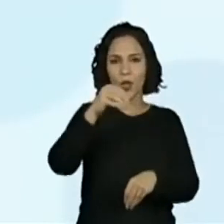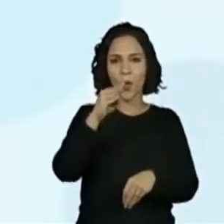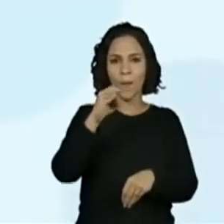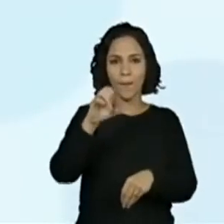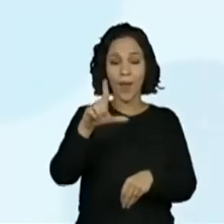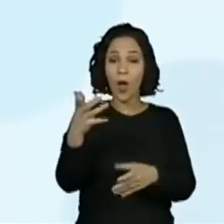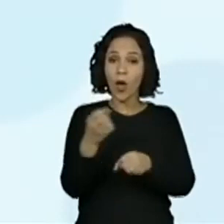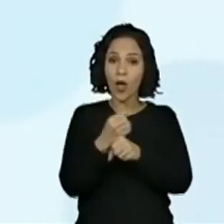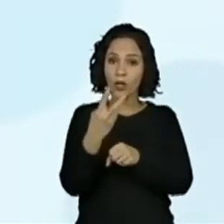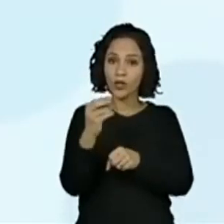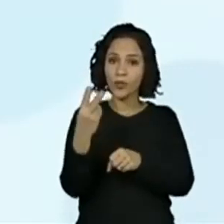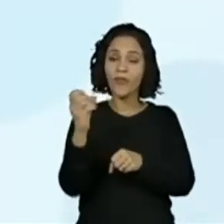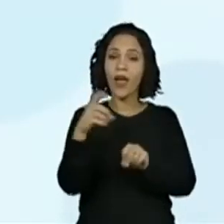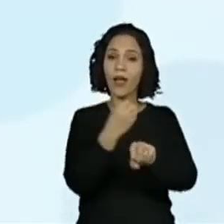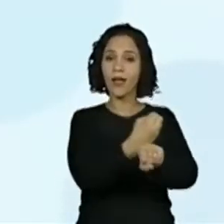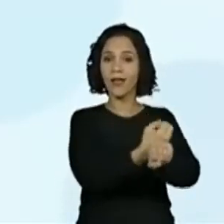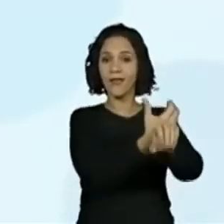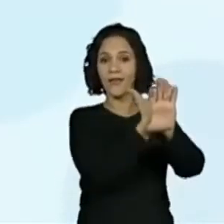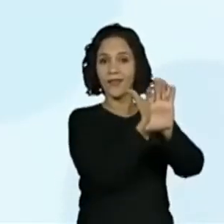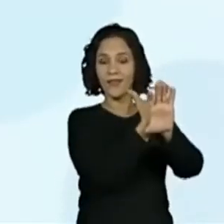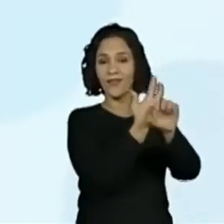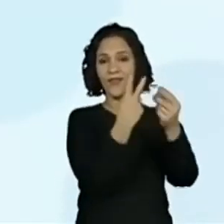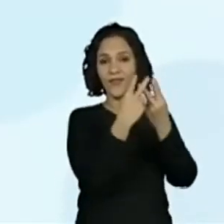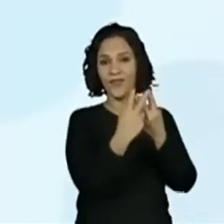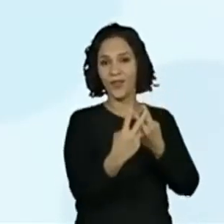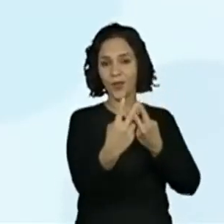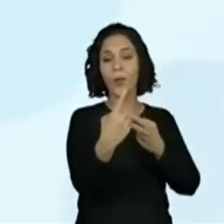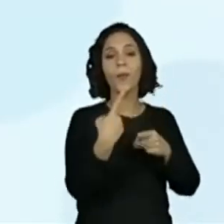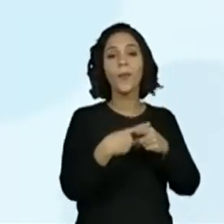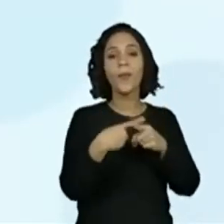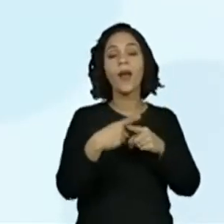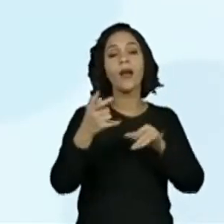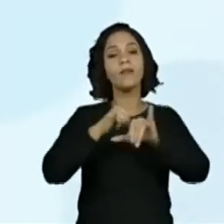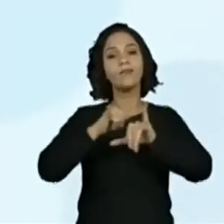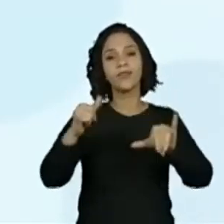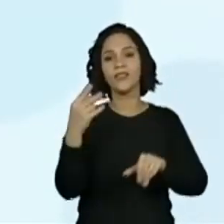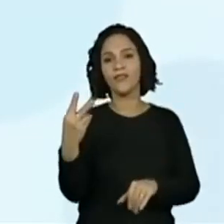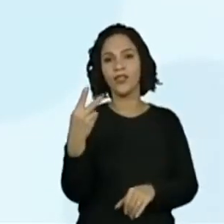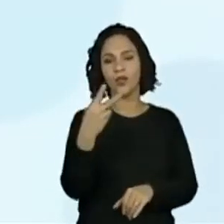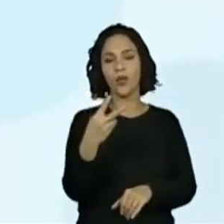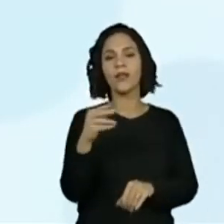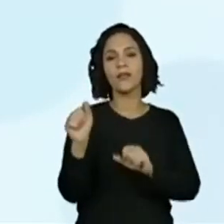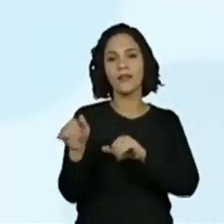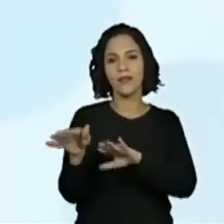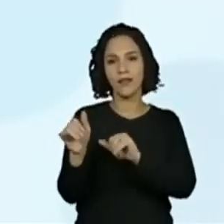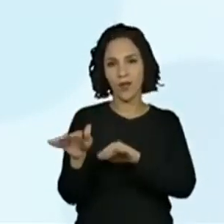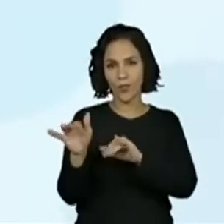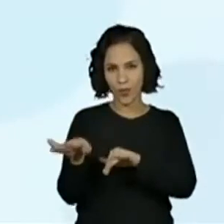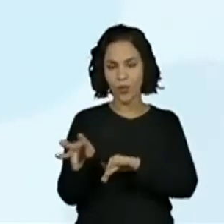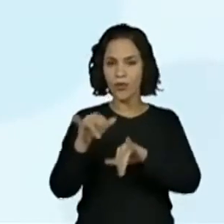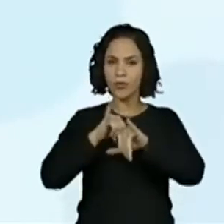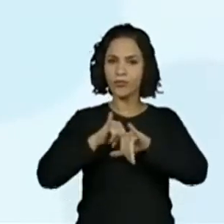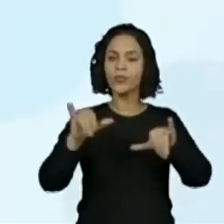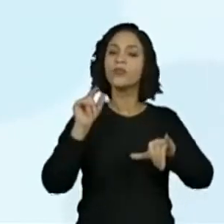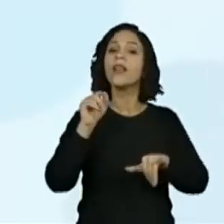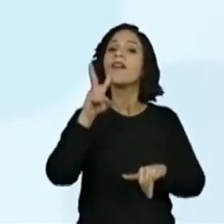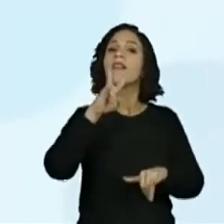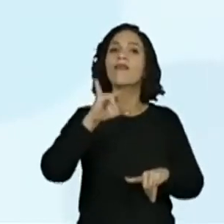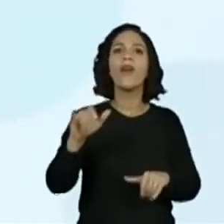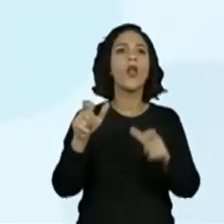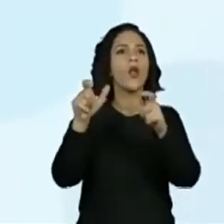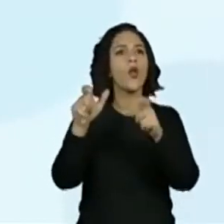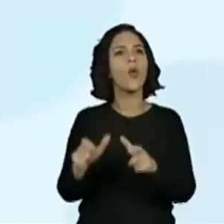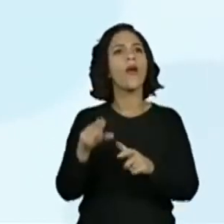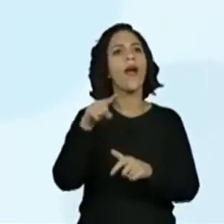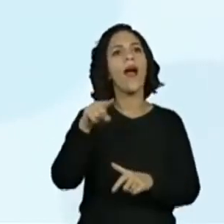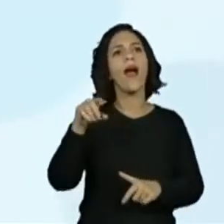virtuais neste ano. De acordo com o comunicado de 22 de setembro, os eventos serão realizados em Oslo, capital